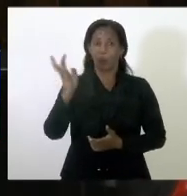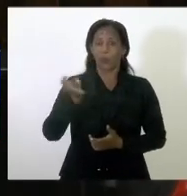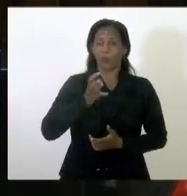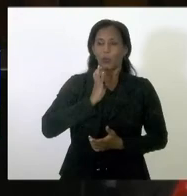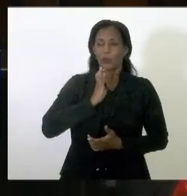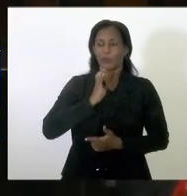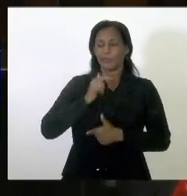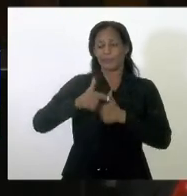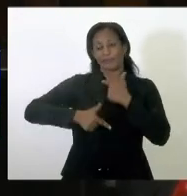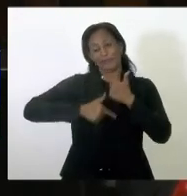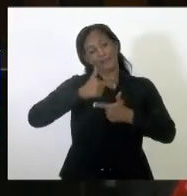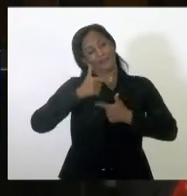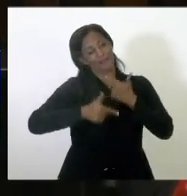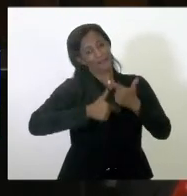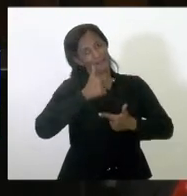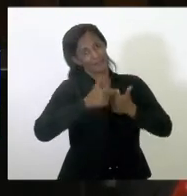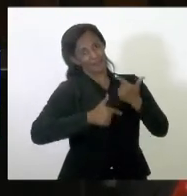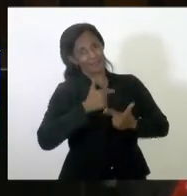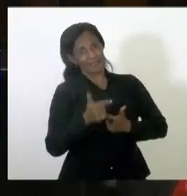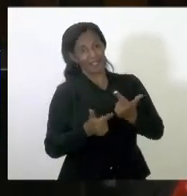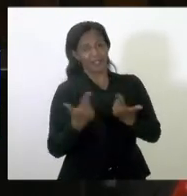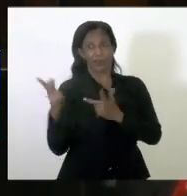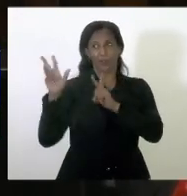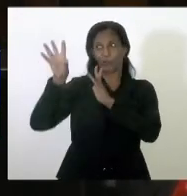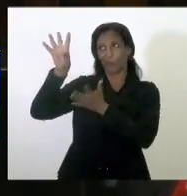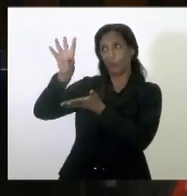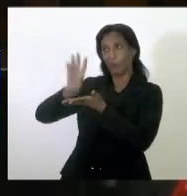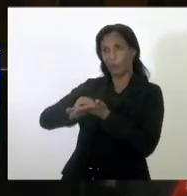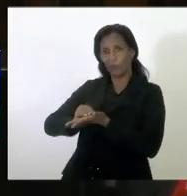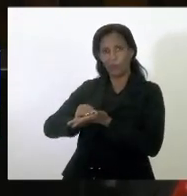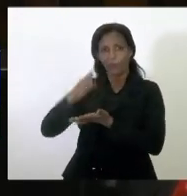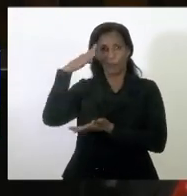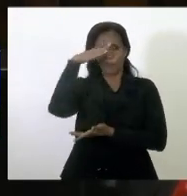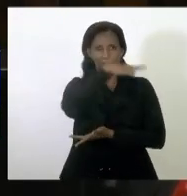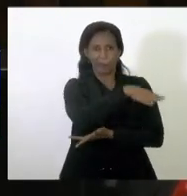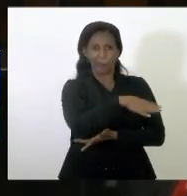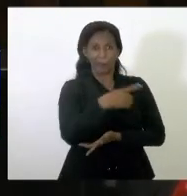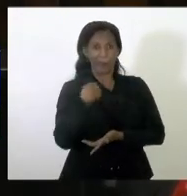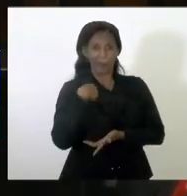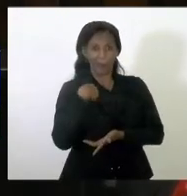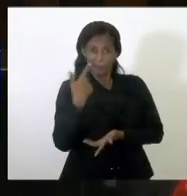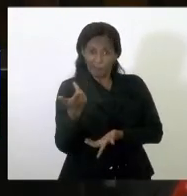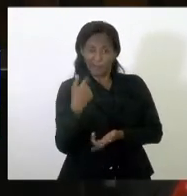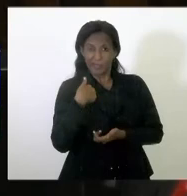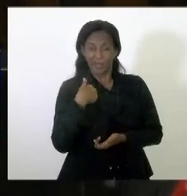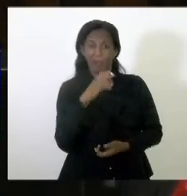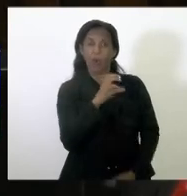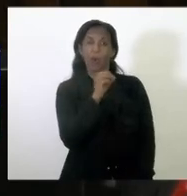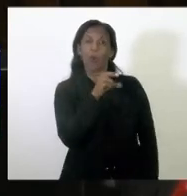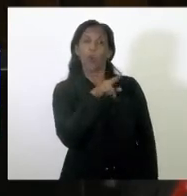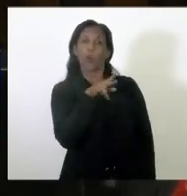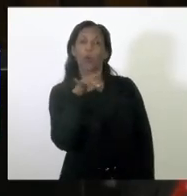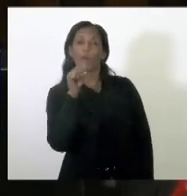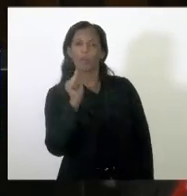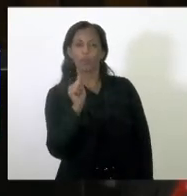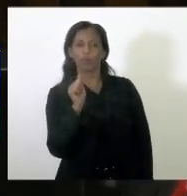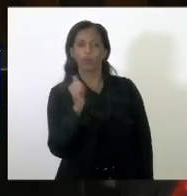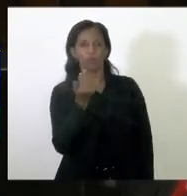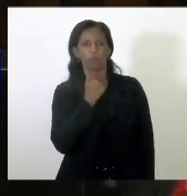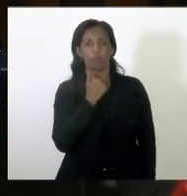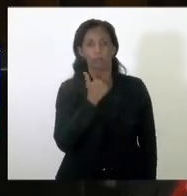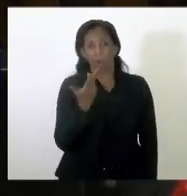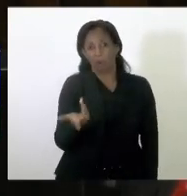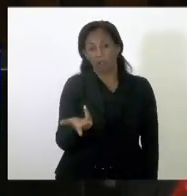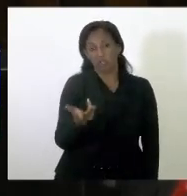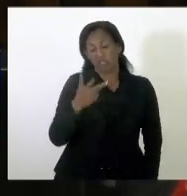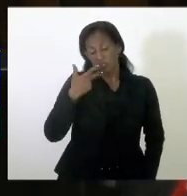vou parafrasear o presidente Jair Bolsonaro e dizer: me chame de corrupto, me acuse de corrupto, mas não podem, então me acusem de